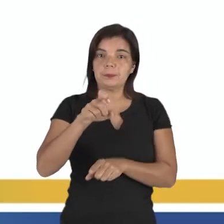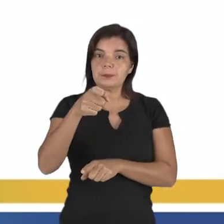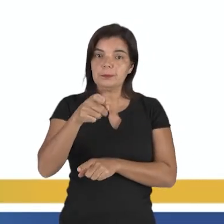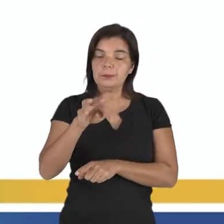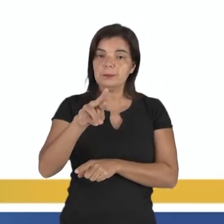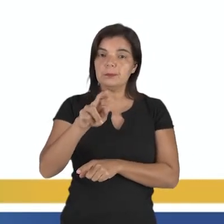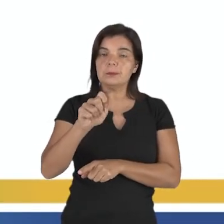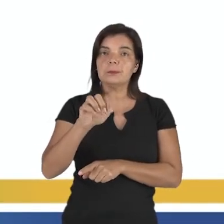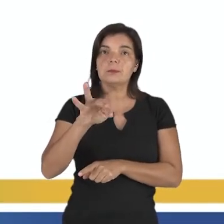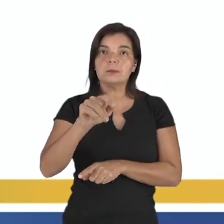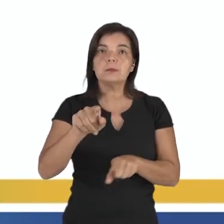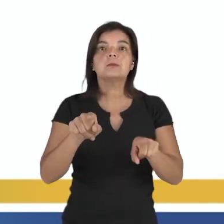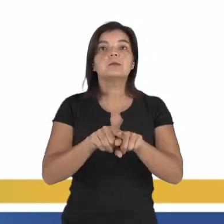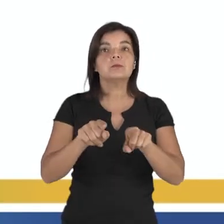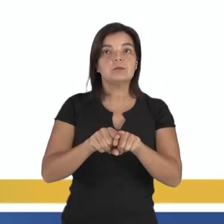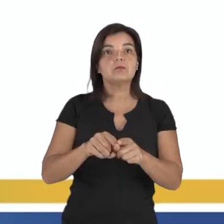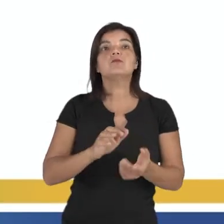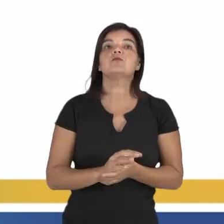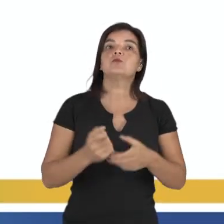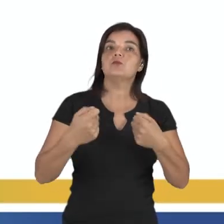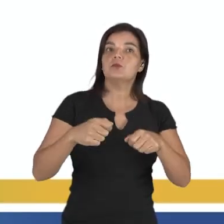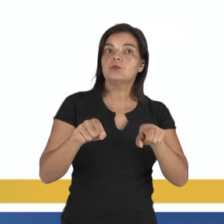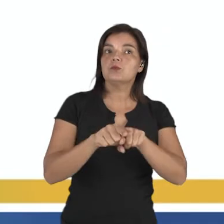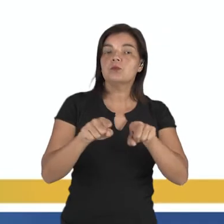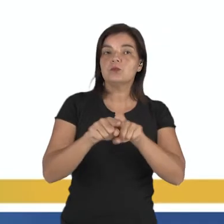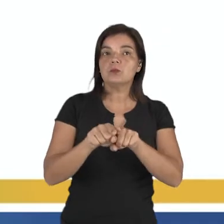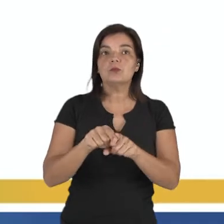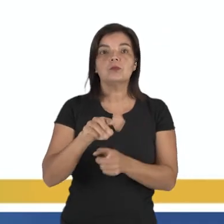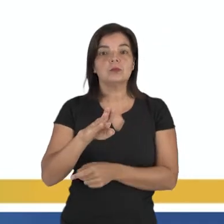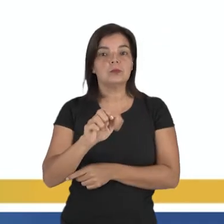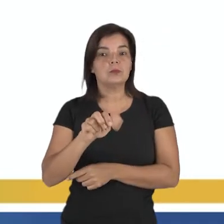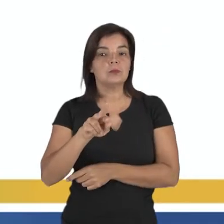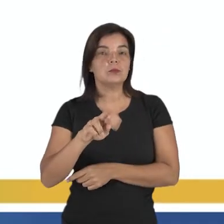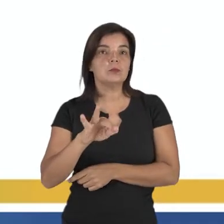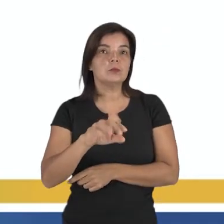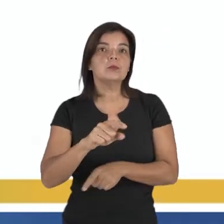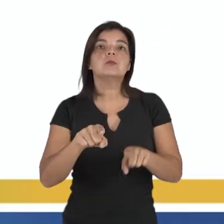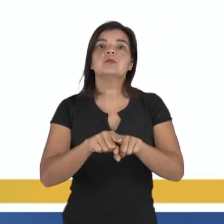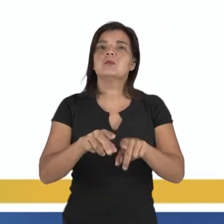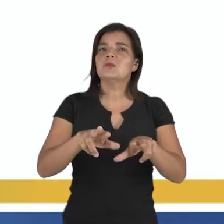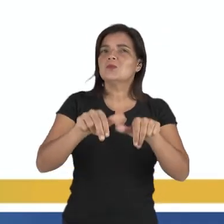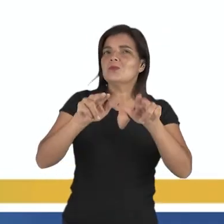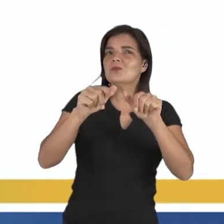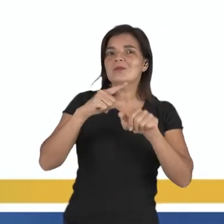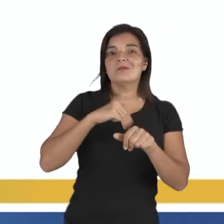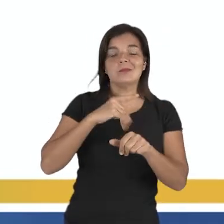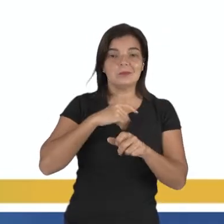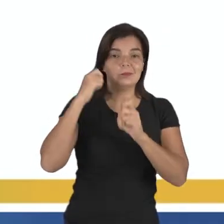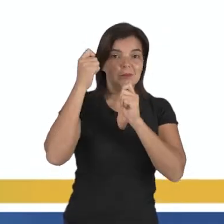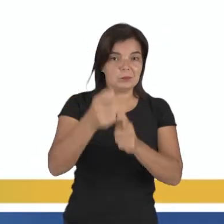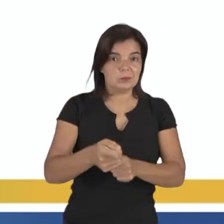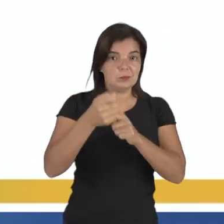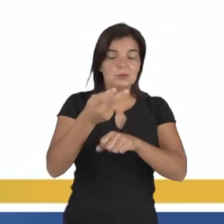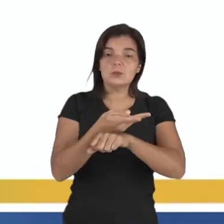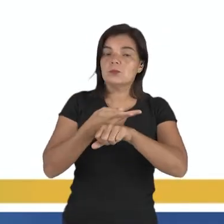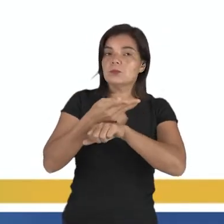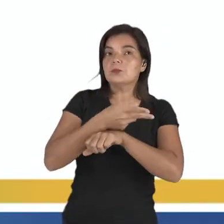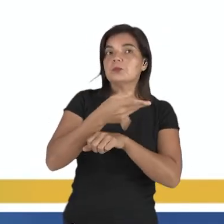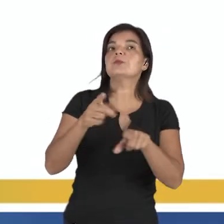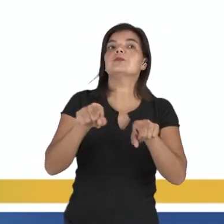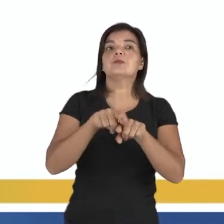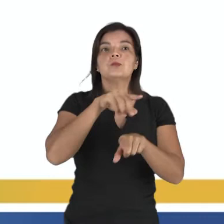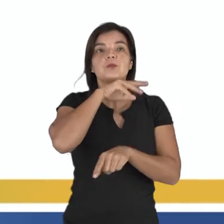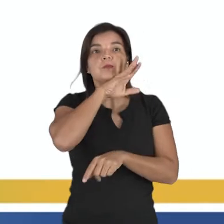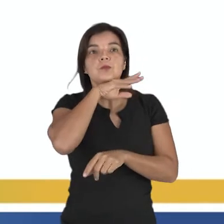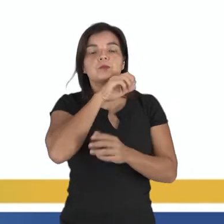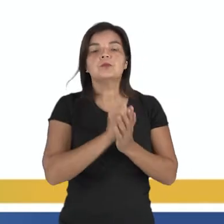extrativa, tornando-se dependentes dos bens aviados pelo barracão, embora nunca tenham deixado a pesca e também a